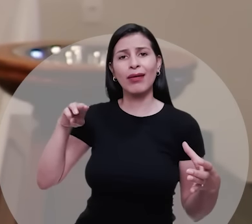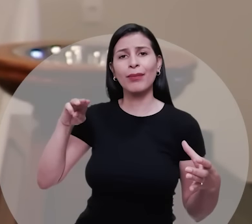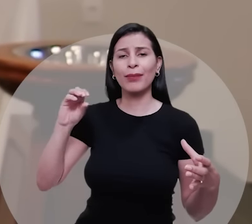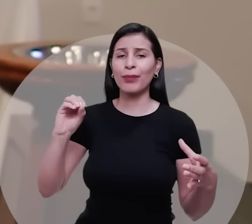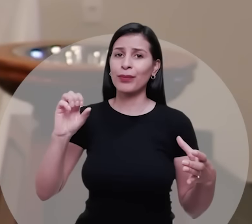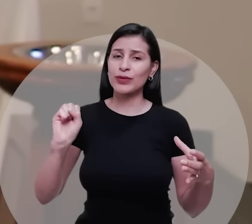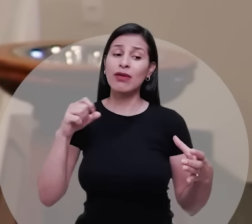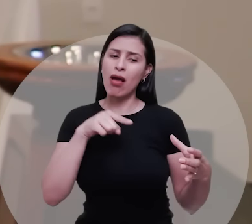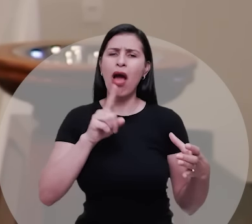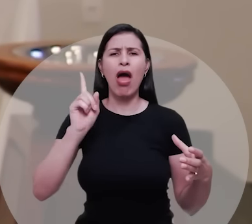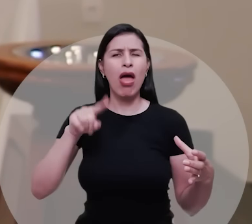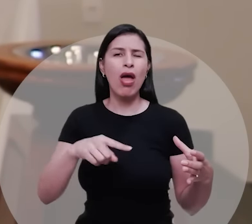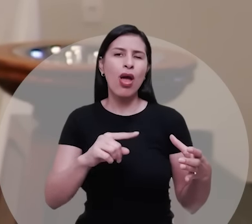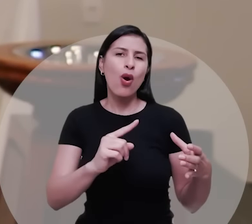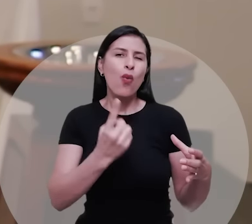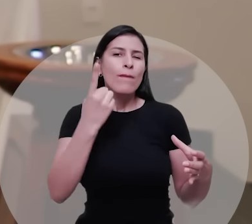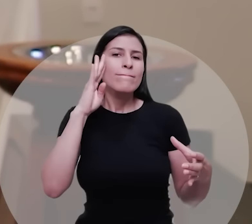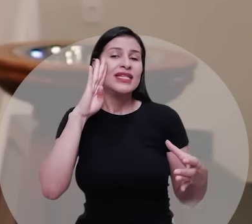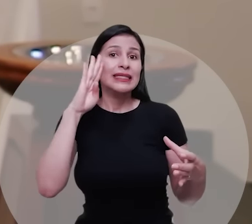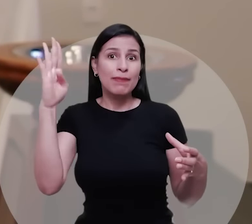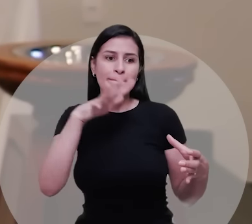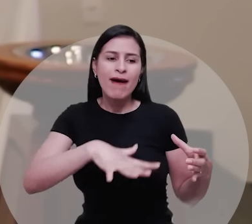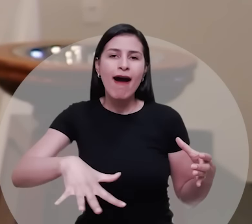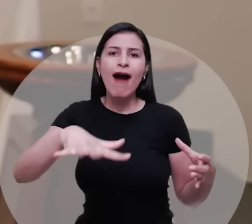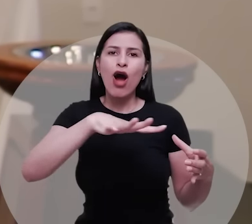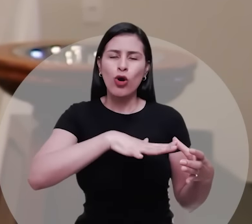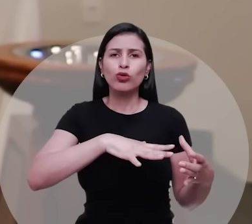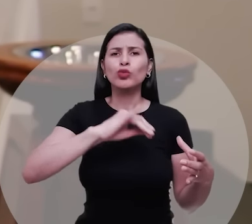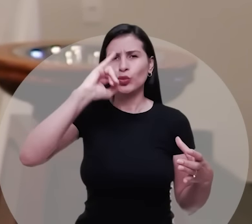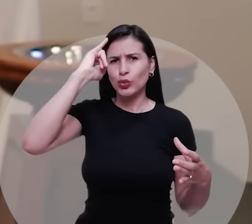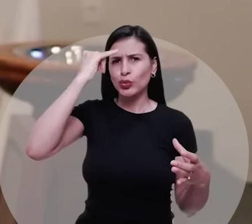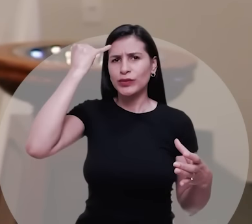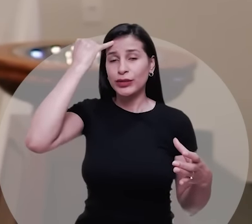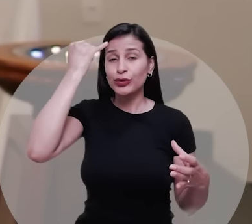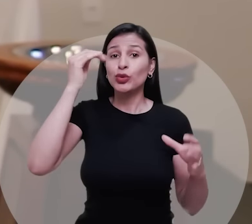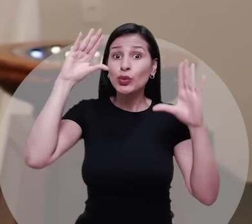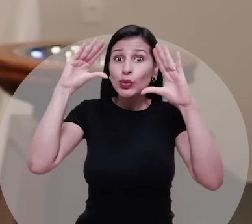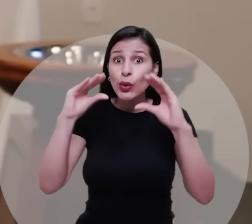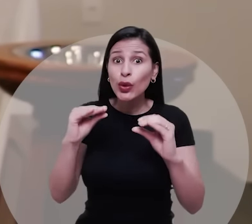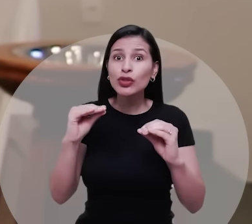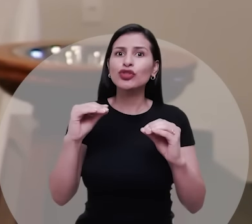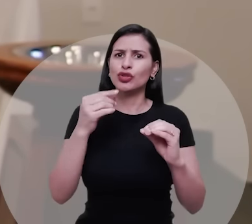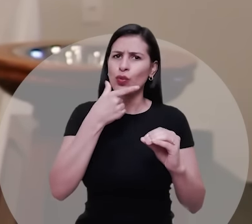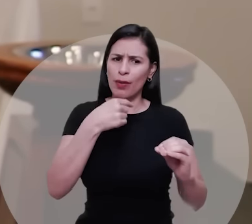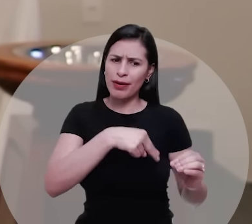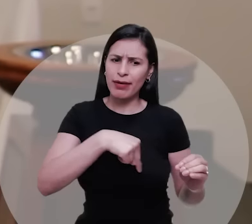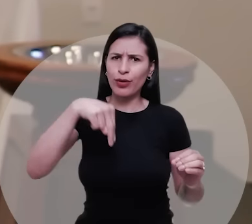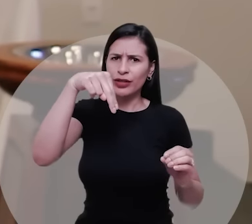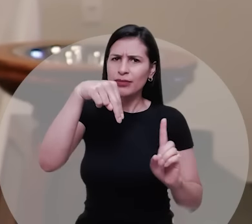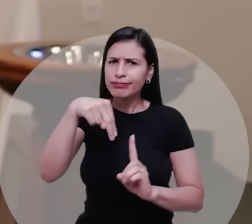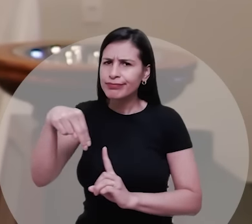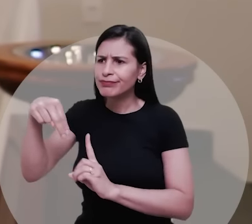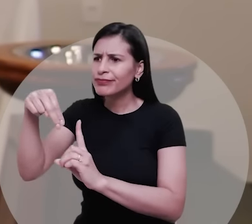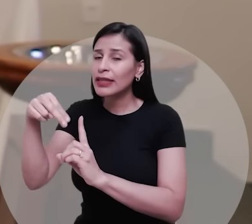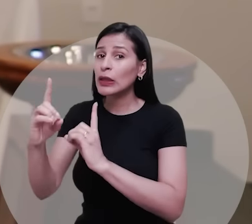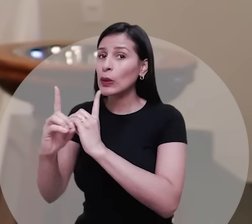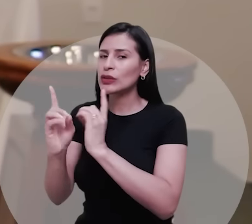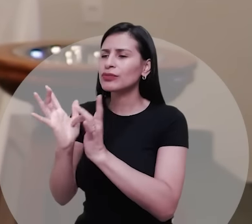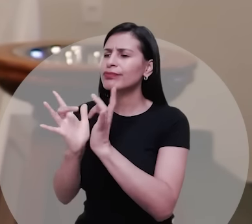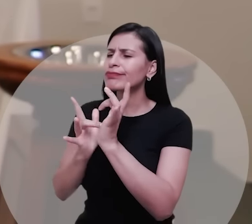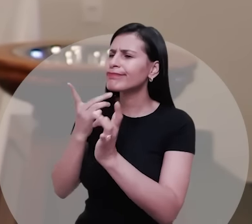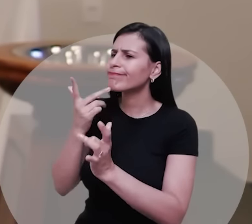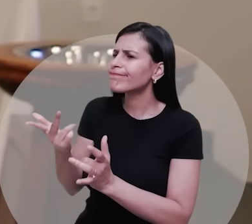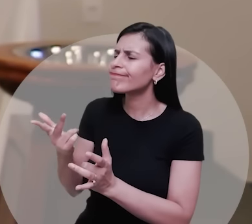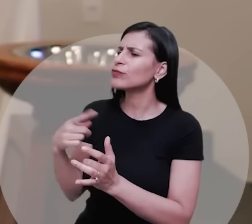judeus. Este, de noite, foi até Jesus e lhe disse: Rabi, sabemos que o Senhor é mestre, vindo da parte